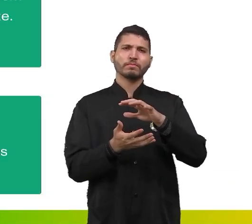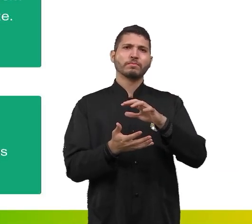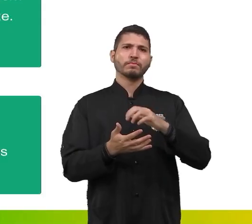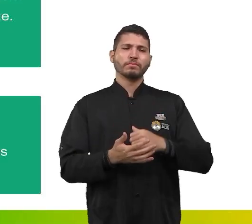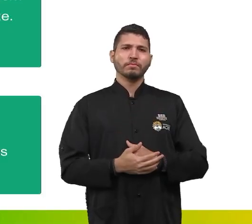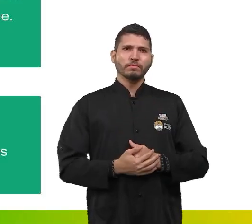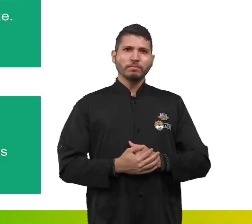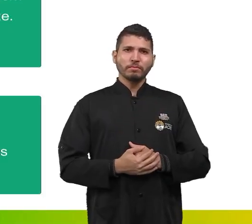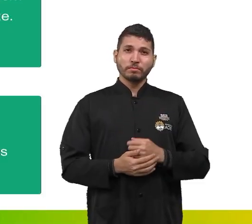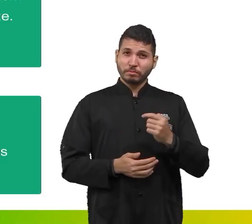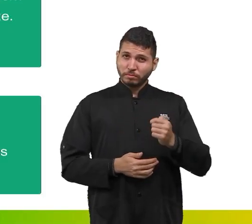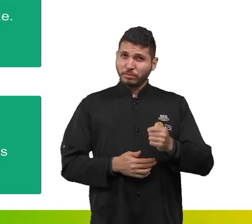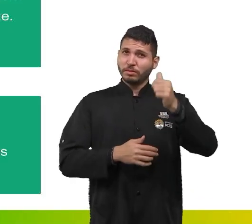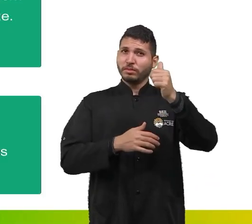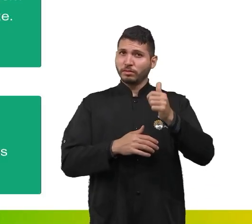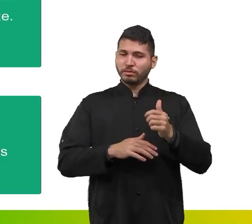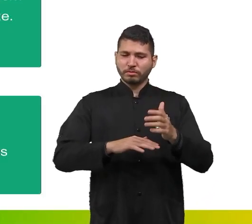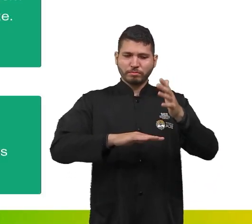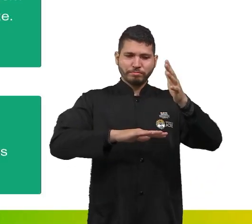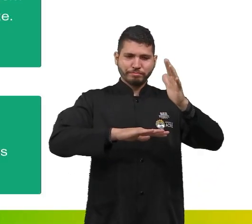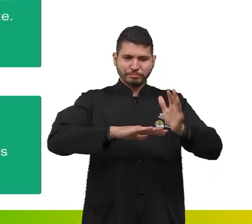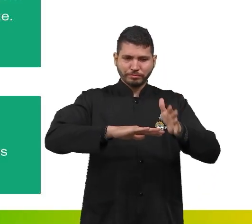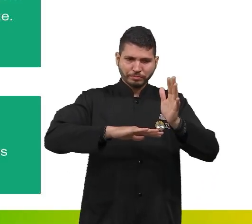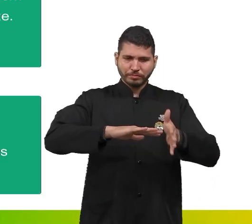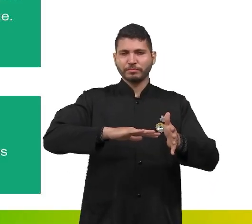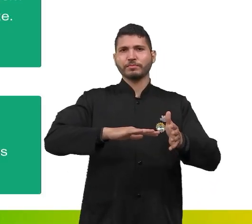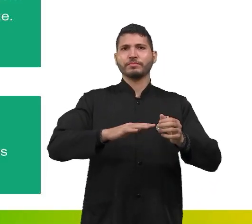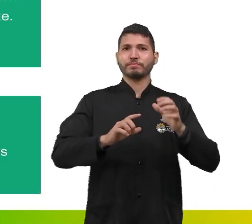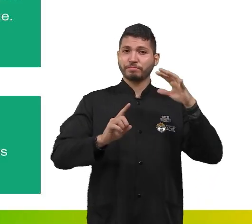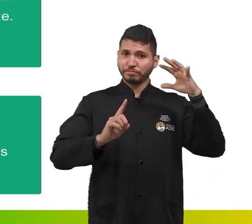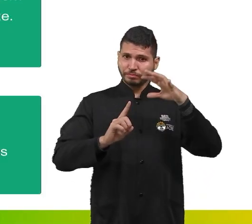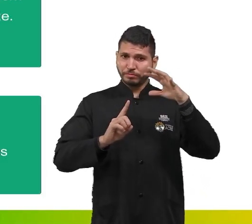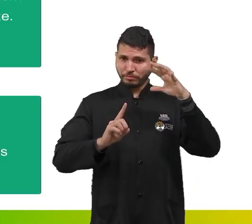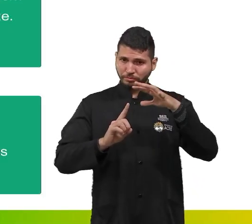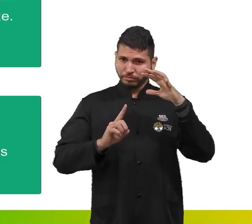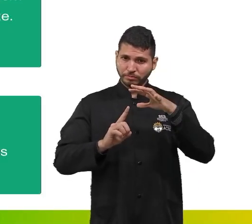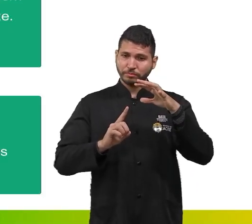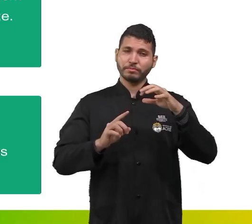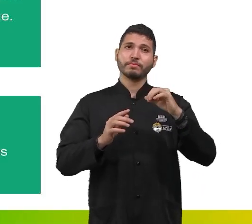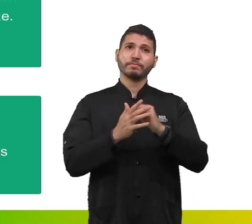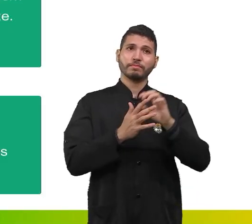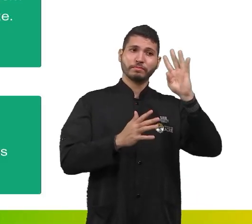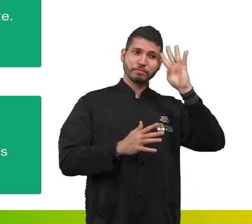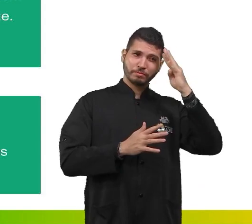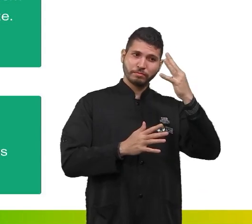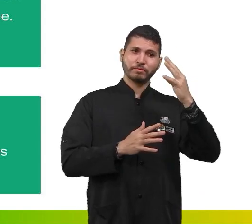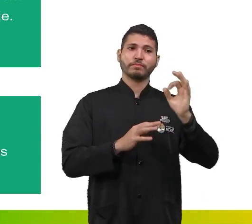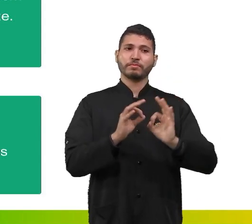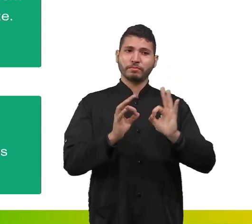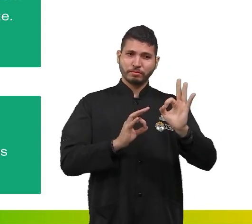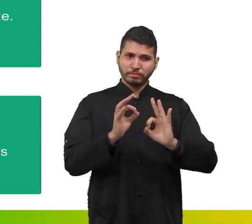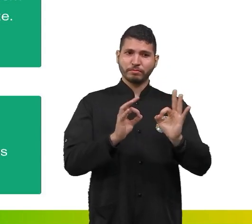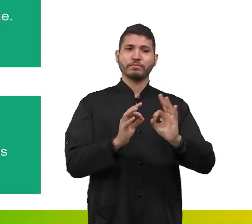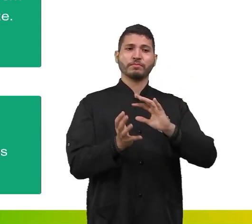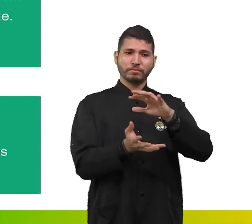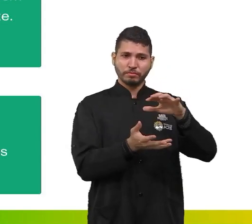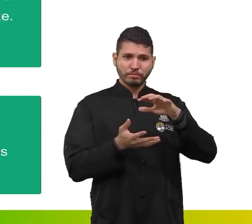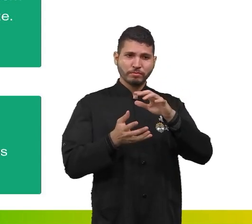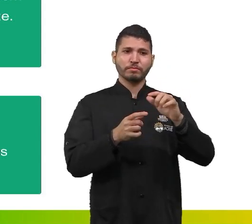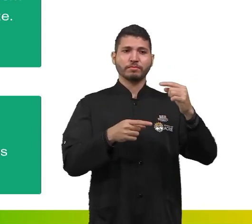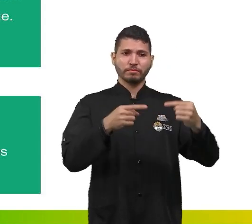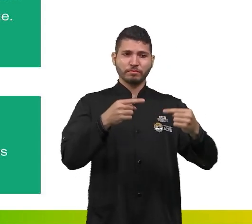mundo contemporâneo. Isso exerce influência decisiva na configuração da geopolítica atual, moldando